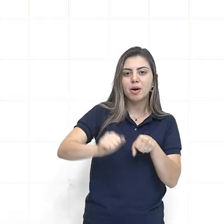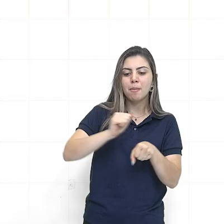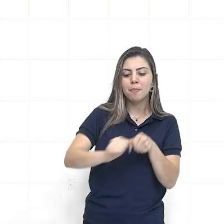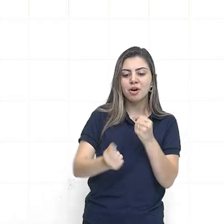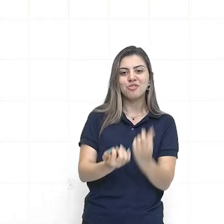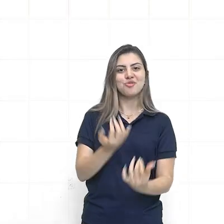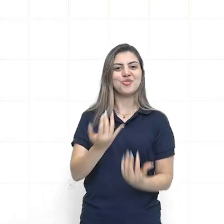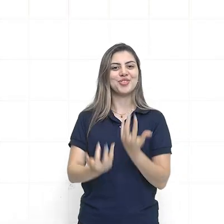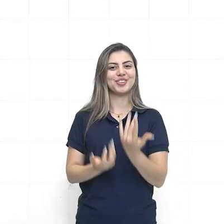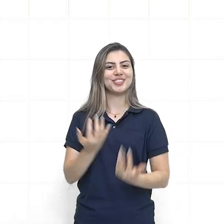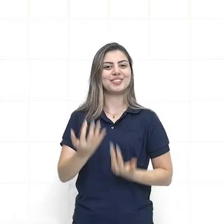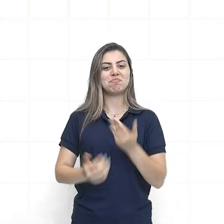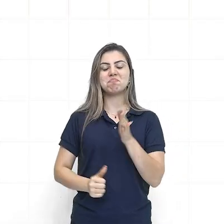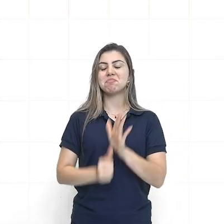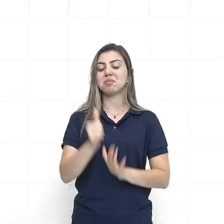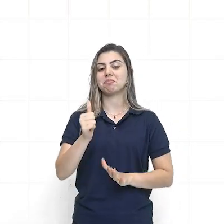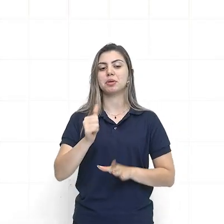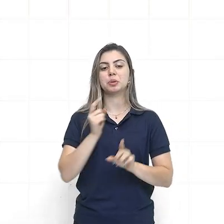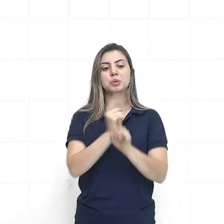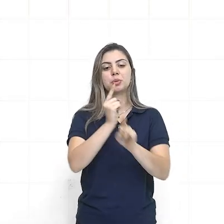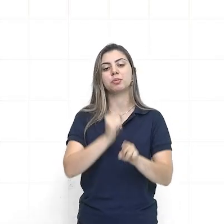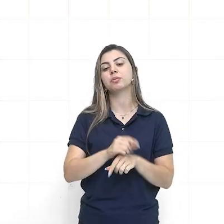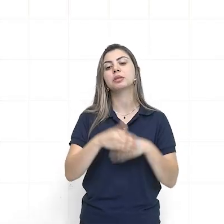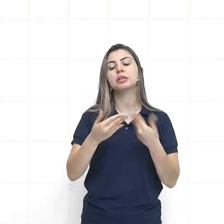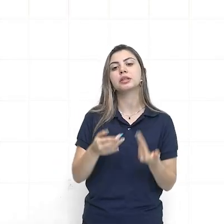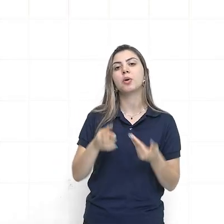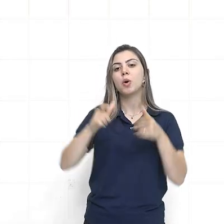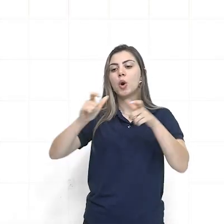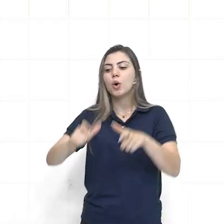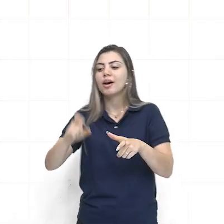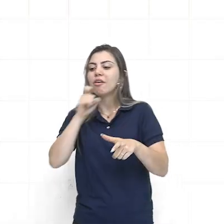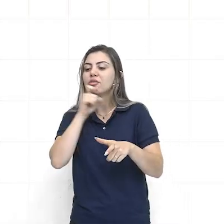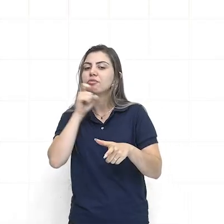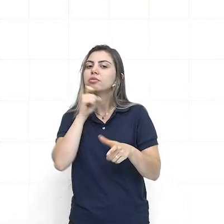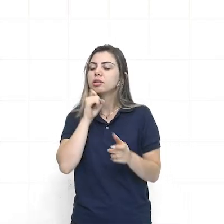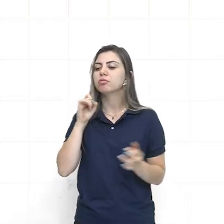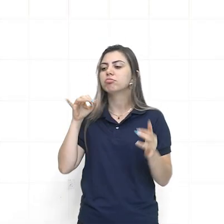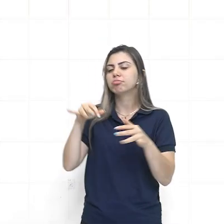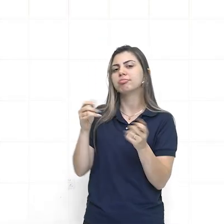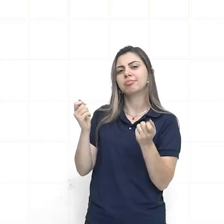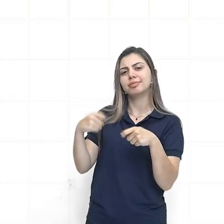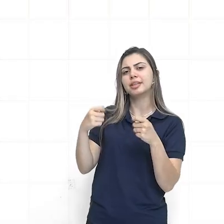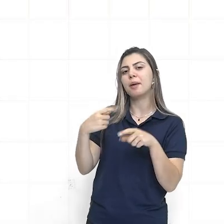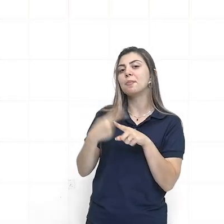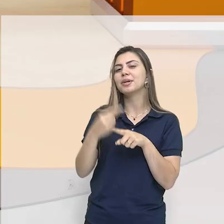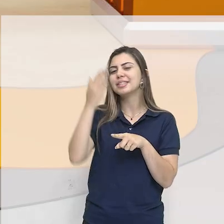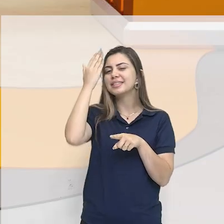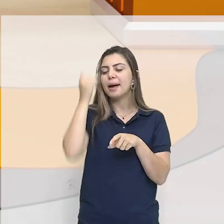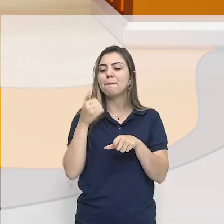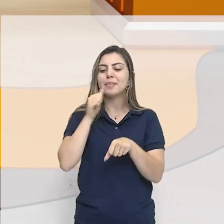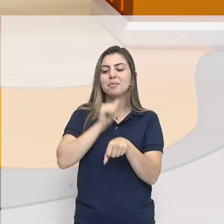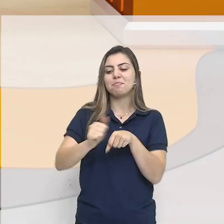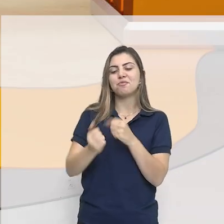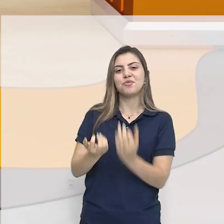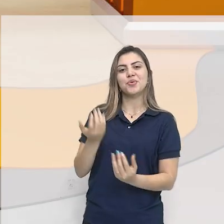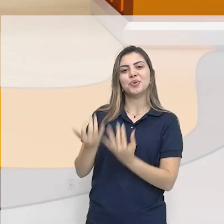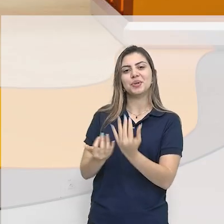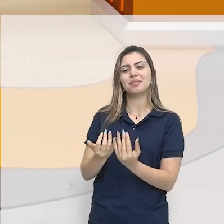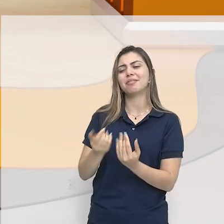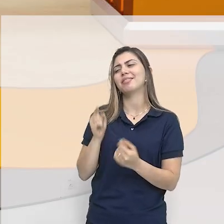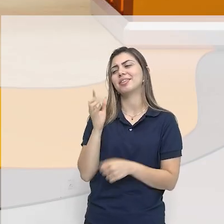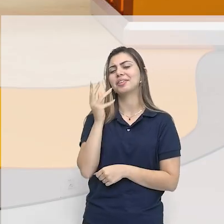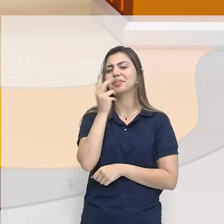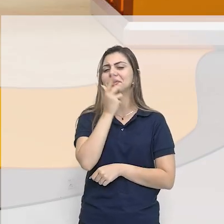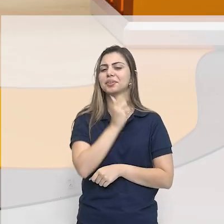fogo. Assim, conseguiram adaptar-se, então, em regiões frias. Olha que fofinho,